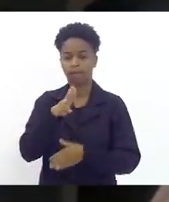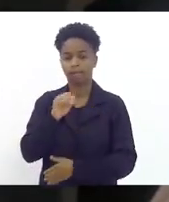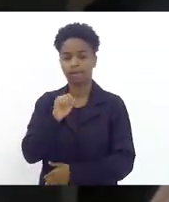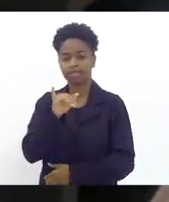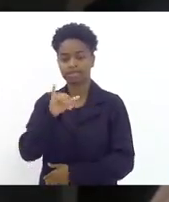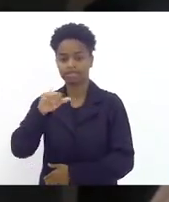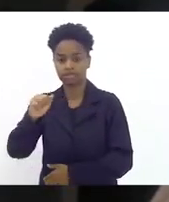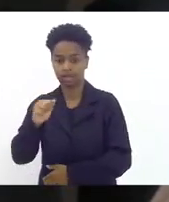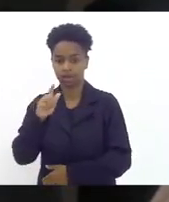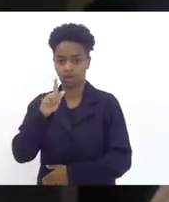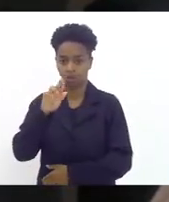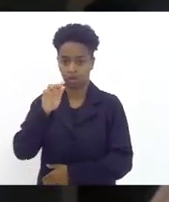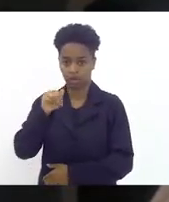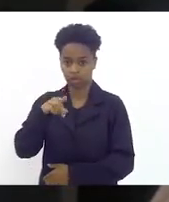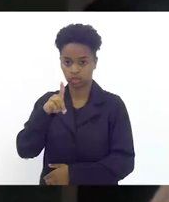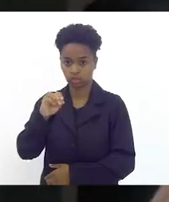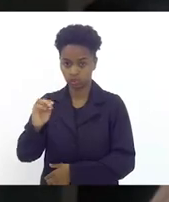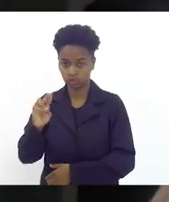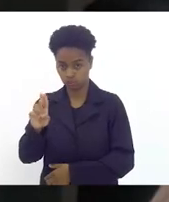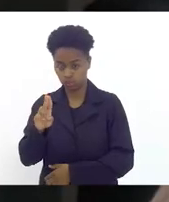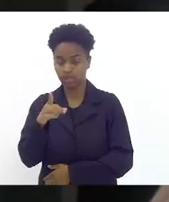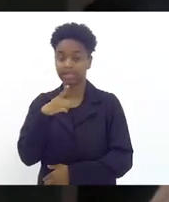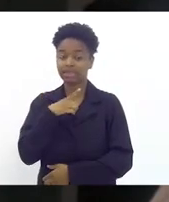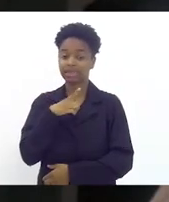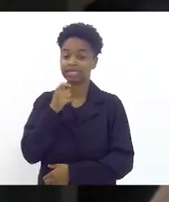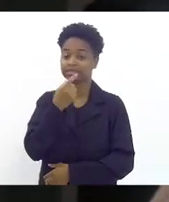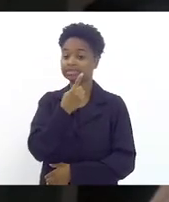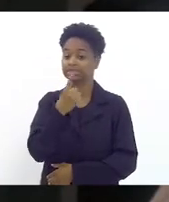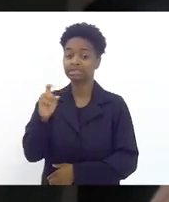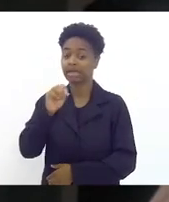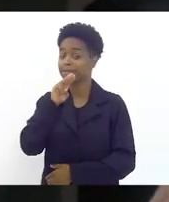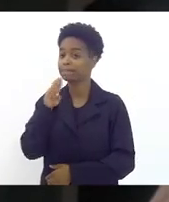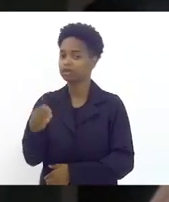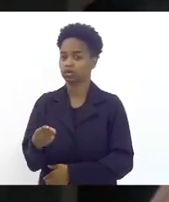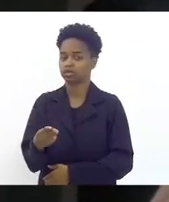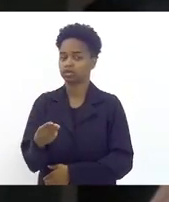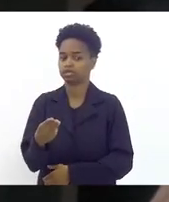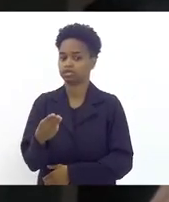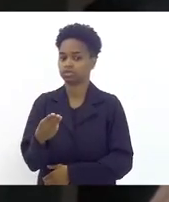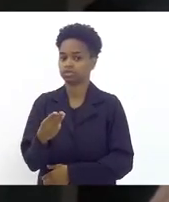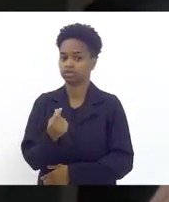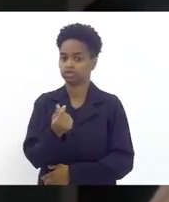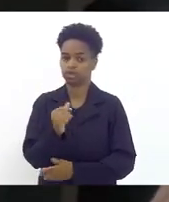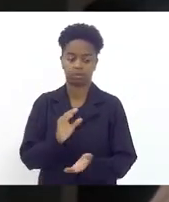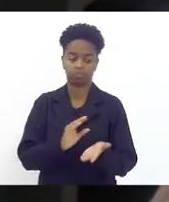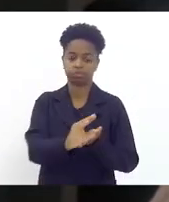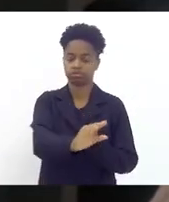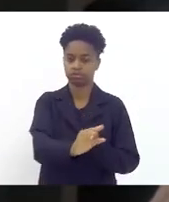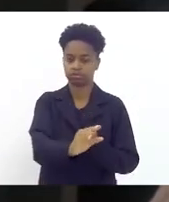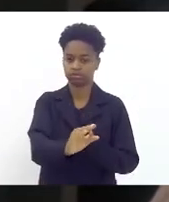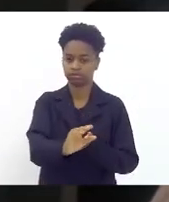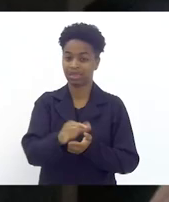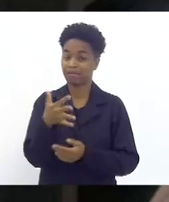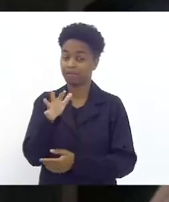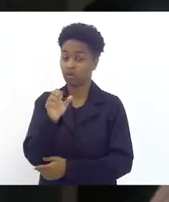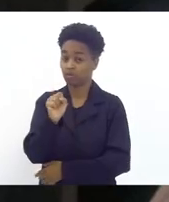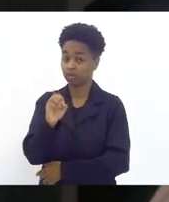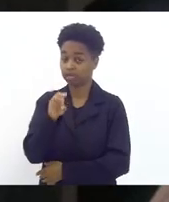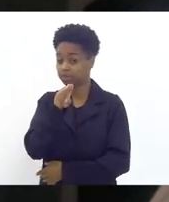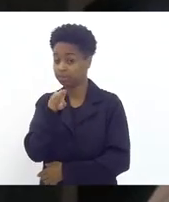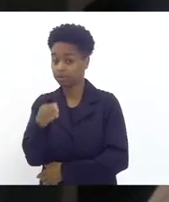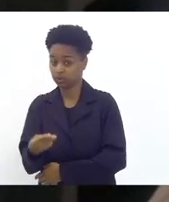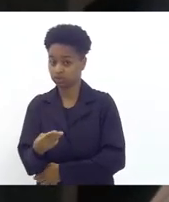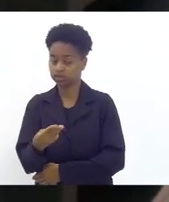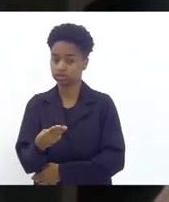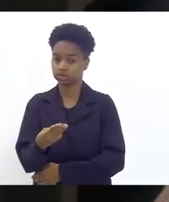100 milhões na conta do comitê de bacia hidrográfica do Guandu pelo menos Cerca de 80 milhões no comitê